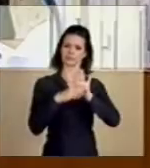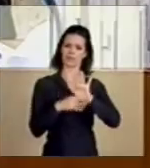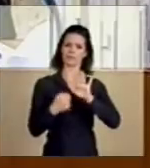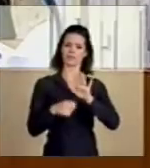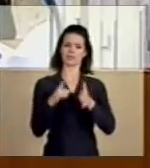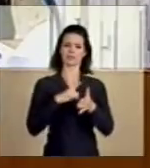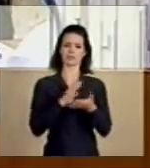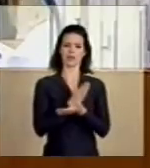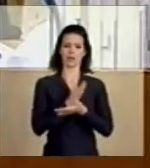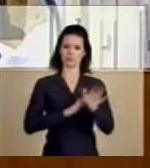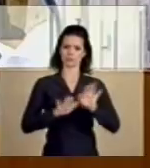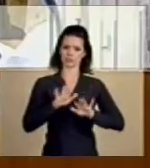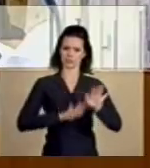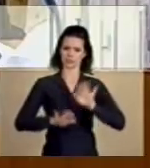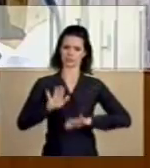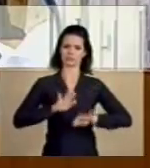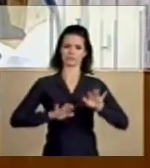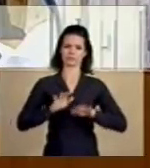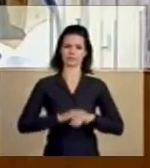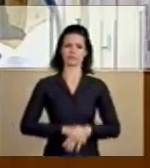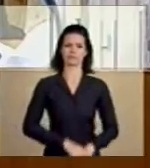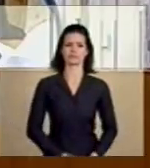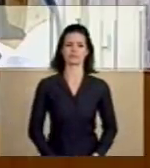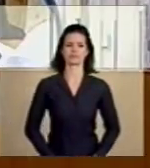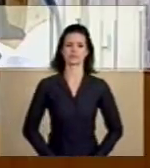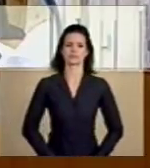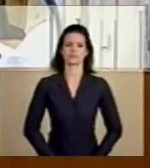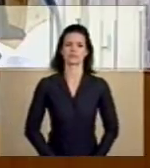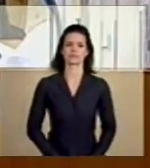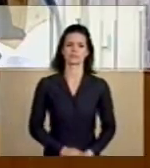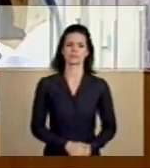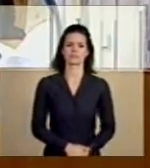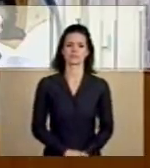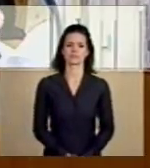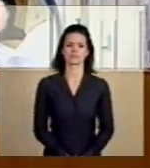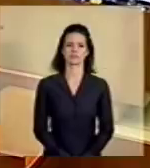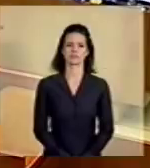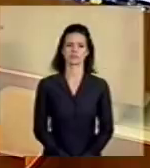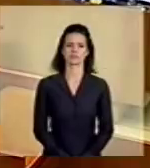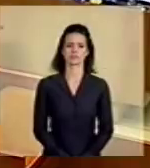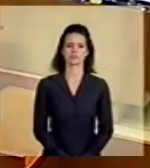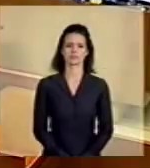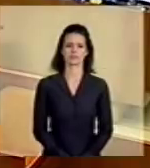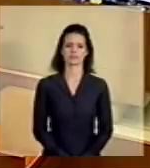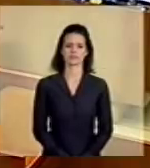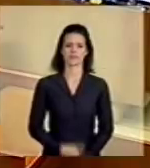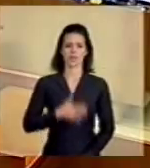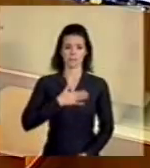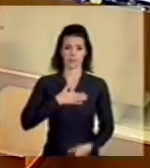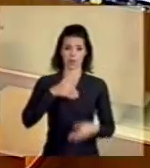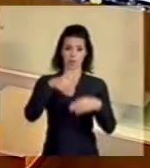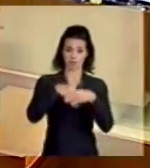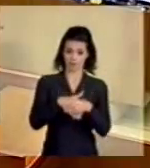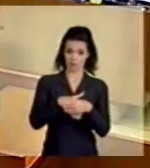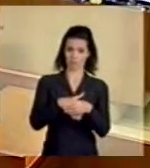Também acompanhou. Então, por isso que eu estou perguntando ao ministro. Meu voto, senhor presidente, se alinha ao voto... Tal como o ministro Alexandre de Moraes. Meu voto, na verdade, se alinha